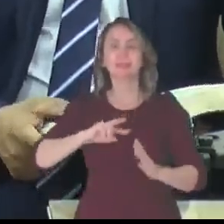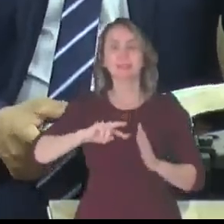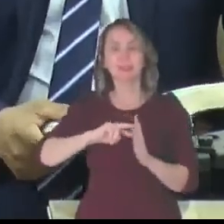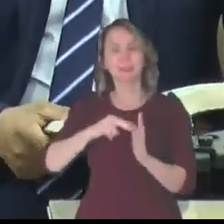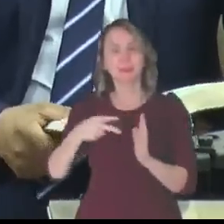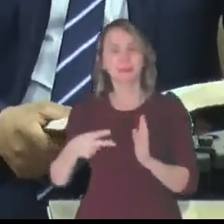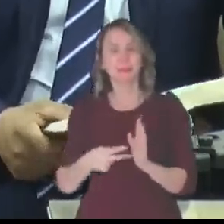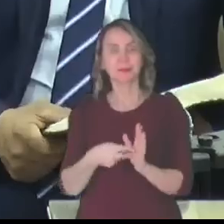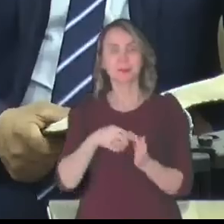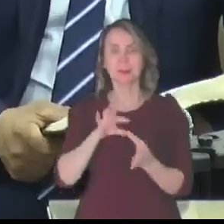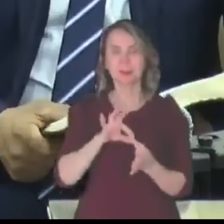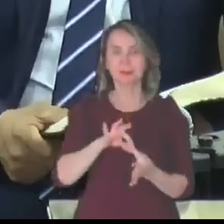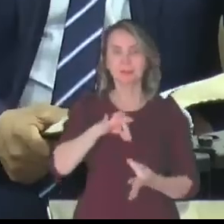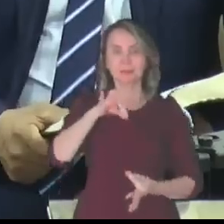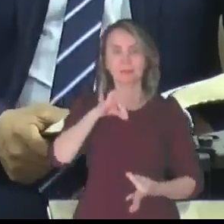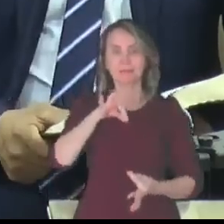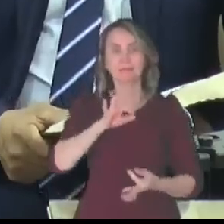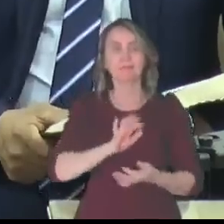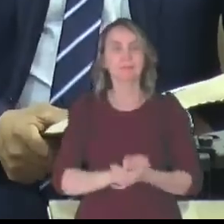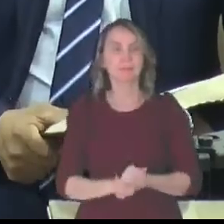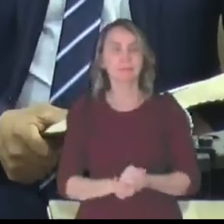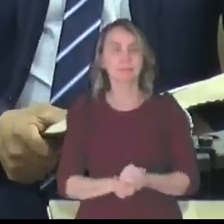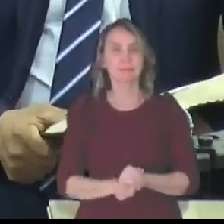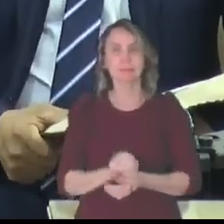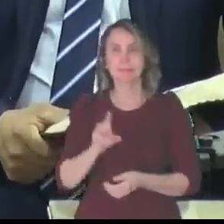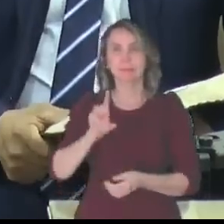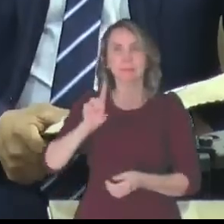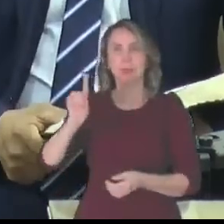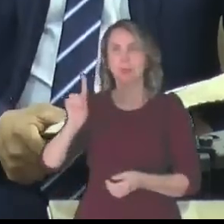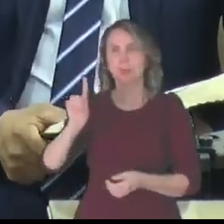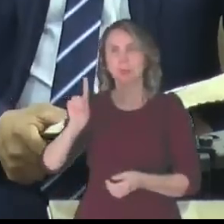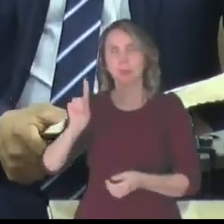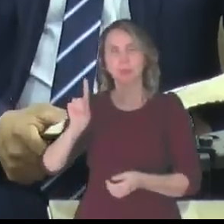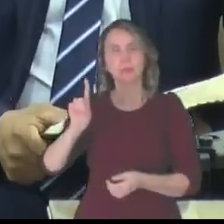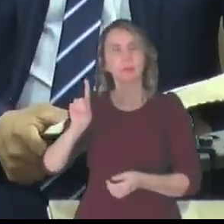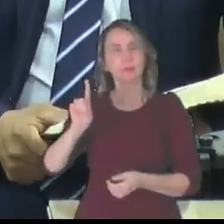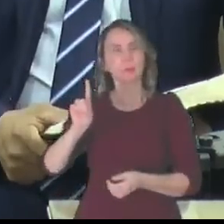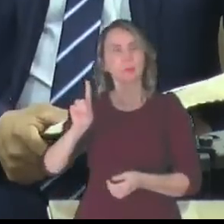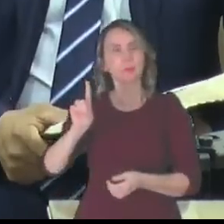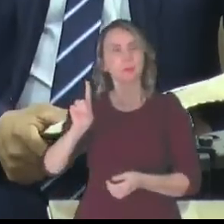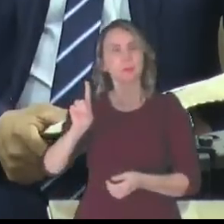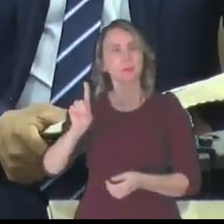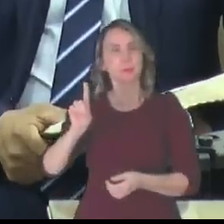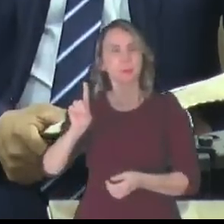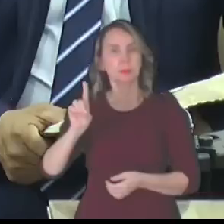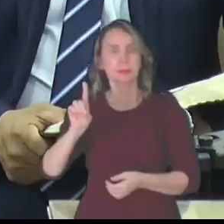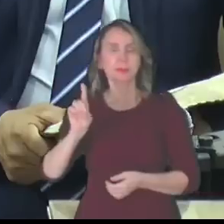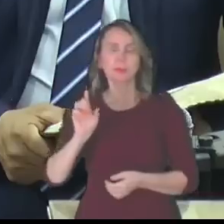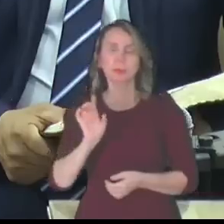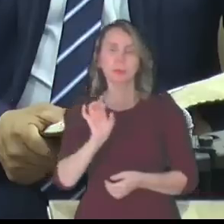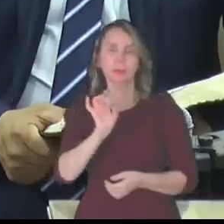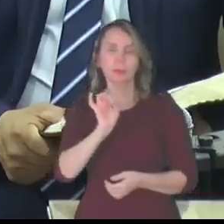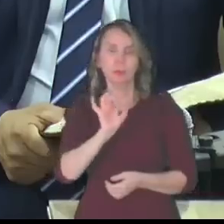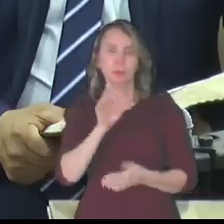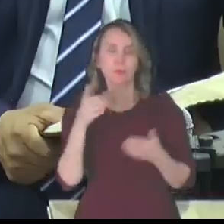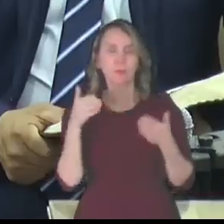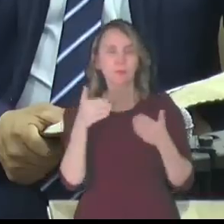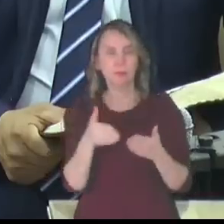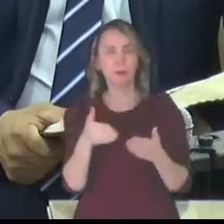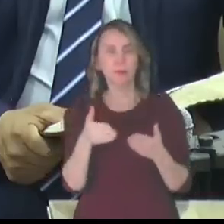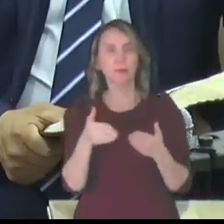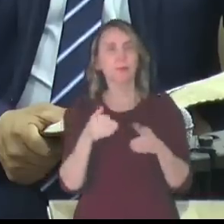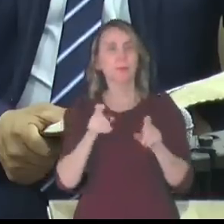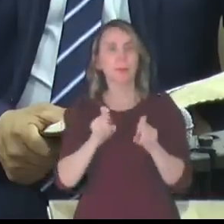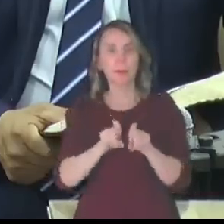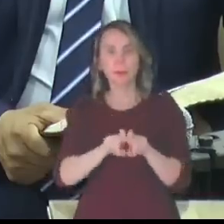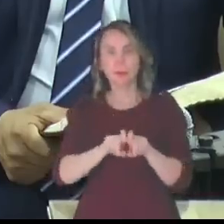tu ao Deus não ia fazer um livro para tratar de sexualidade na Bíblia porque